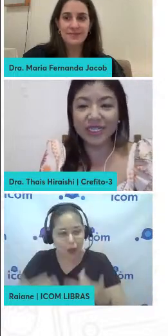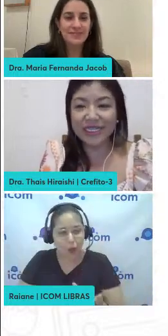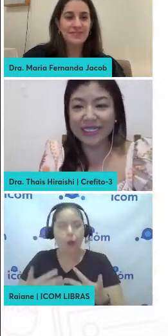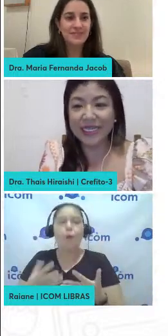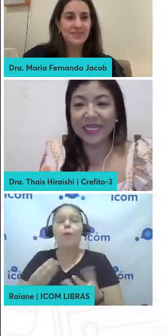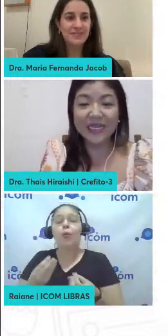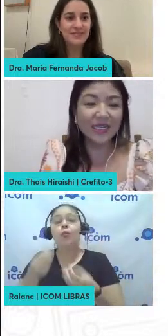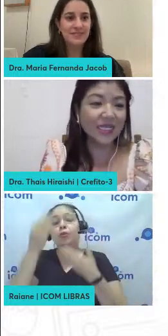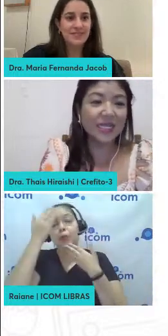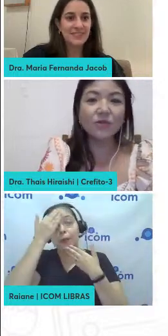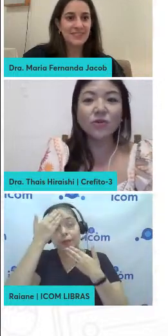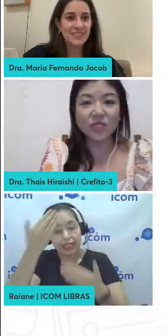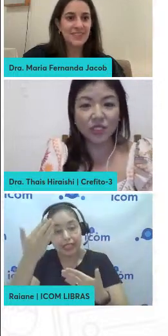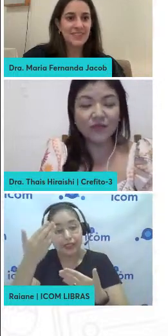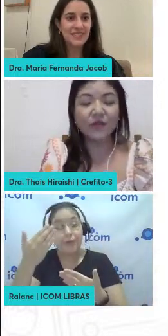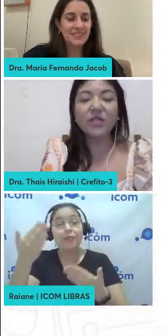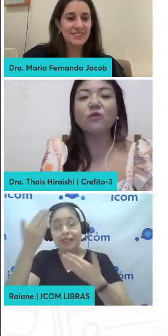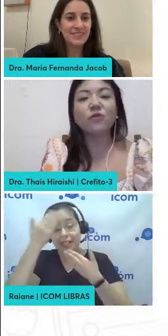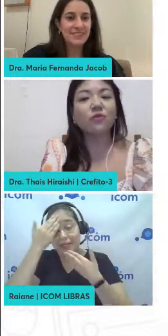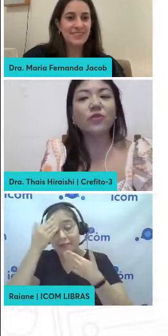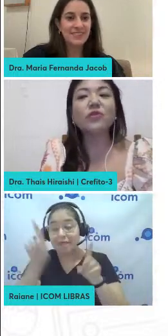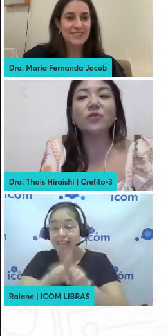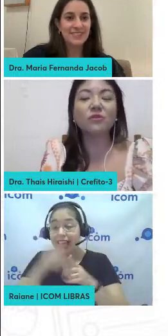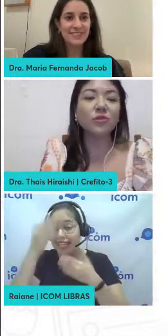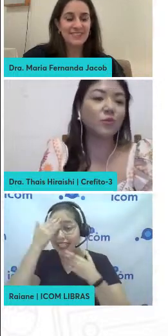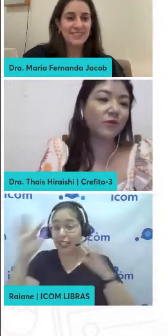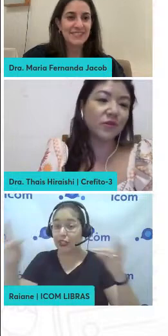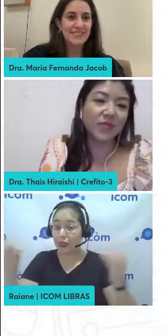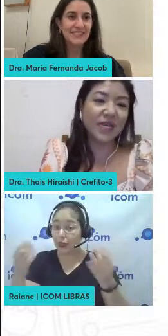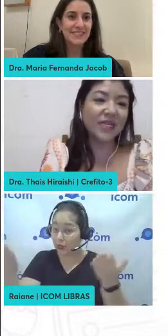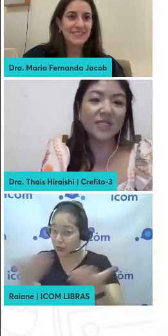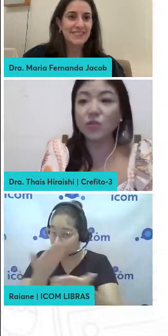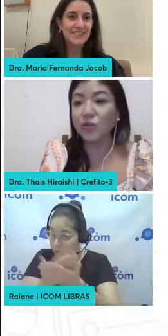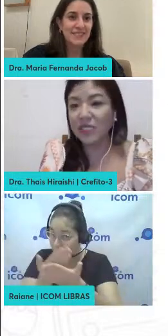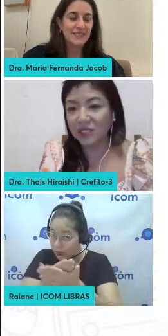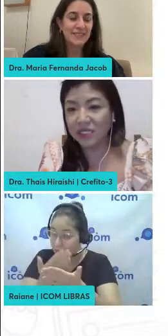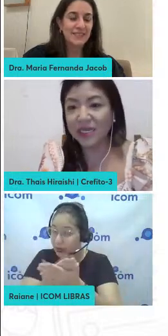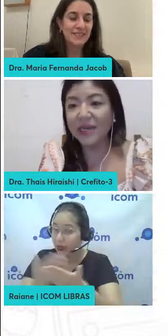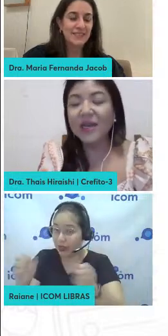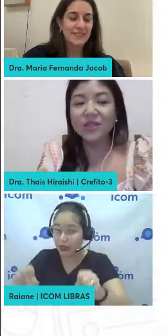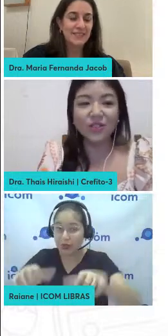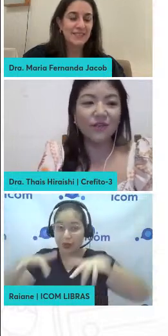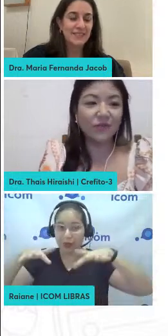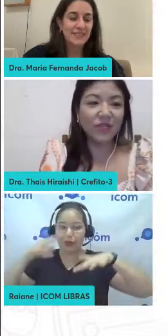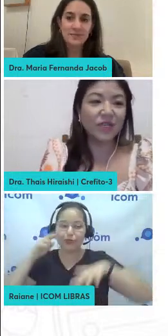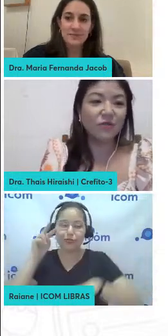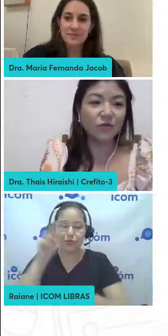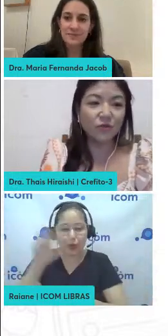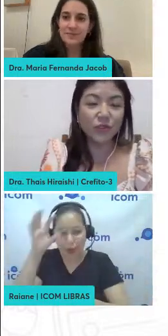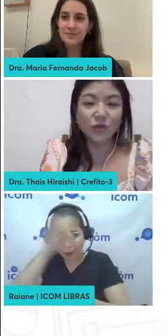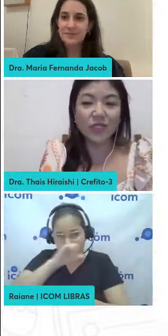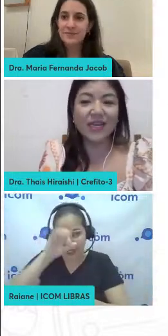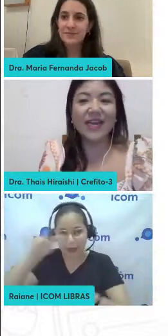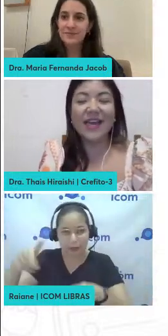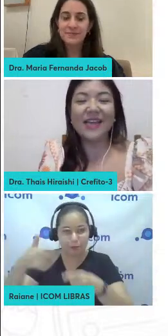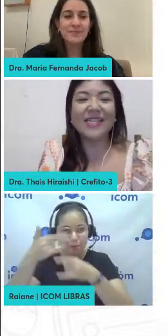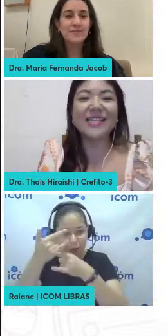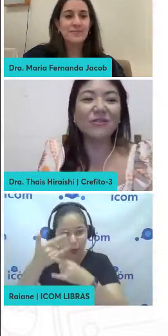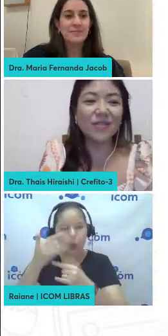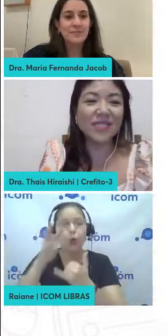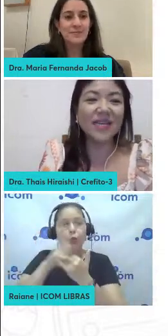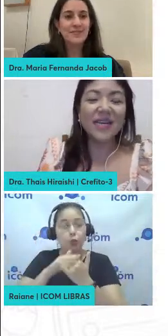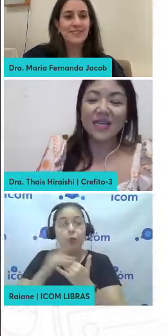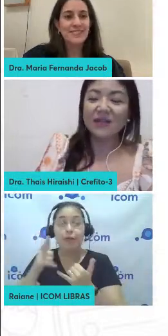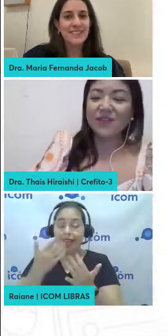muito de agradecer e agradecer a todos que estiveram aqui conosco, a todos os profissionais, estudantes que estiveram aqui conosco, né?